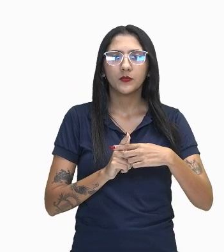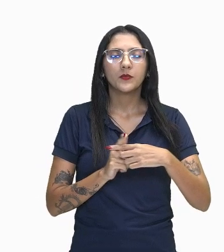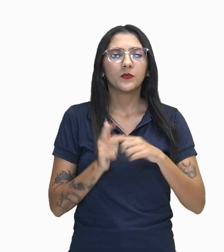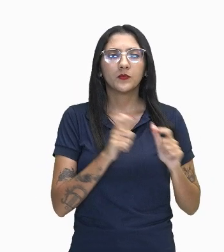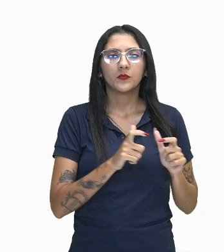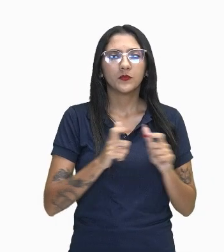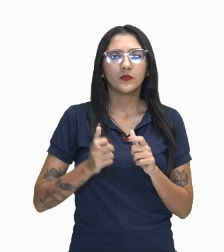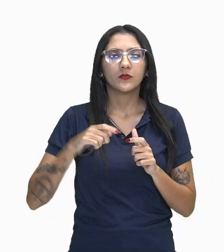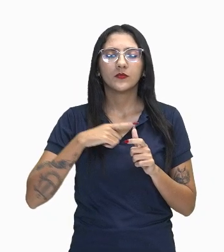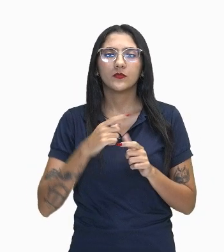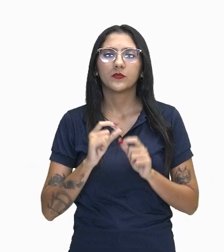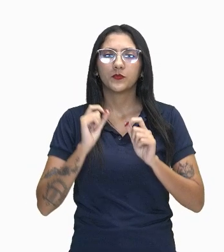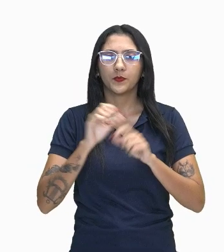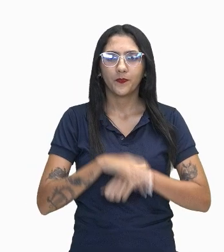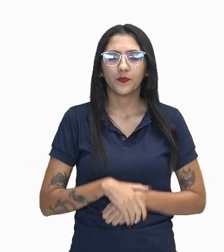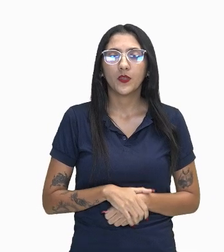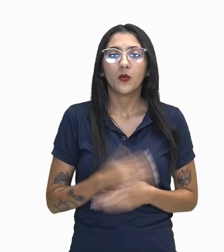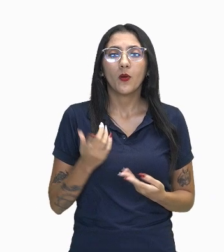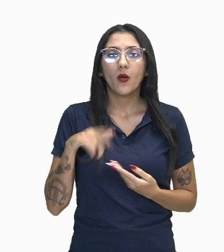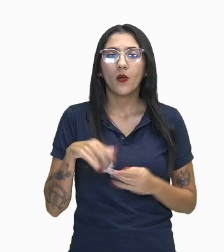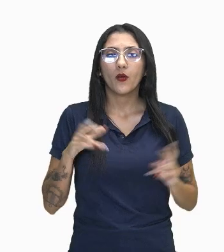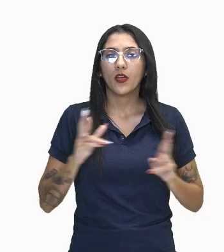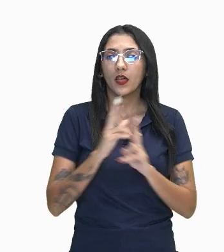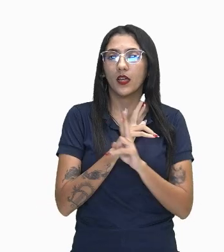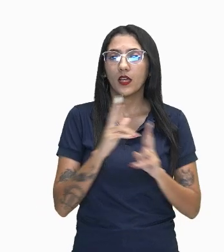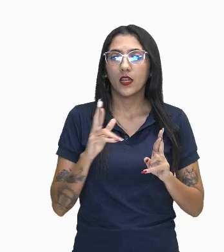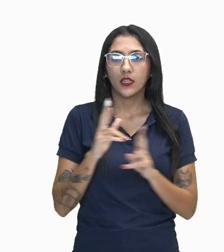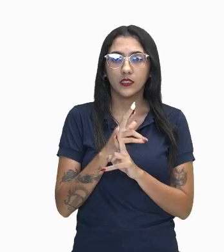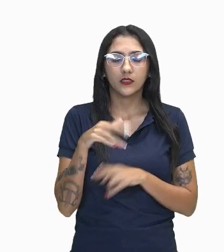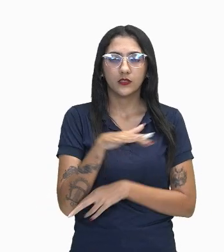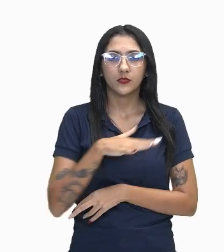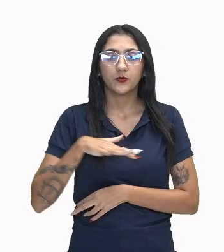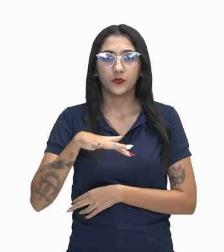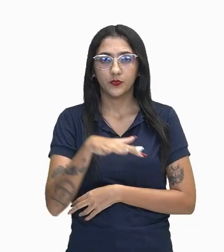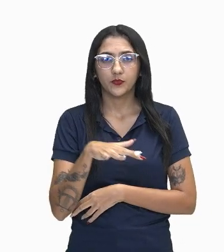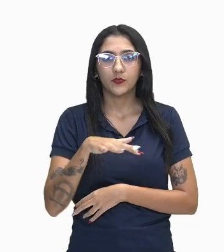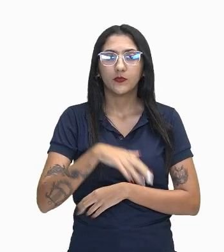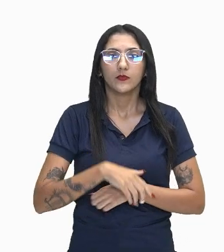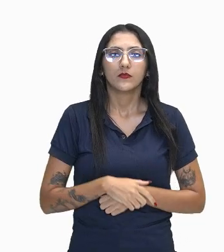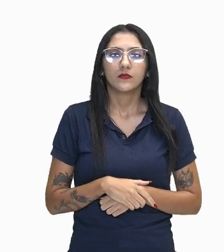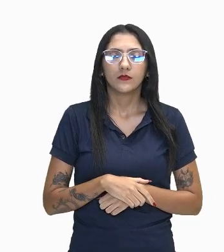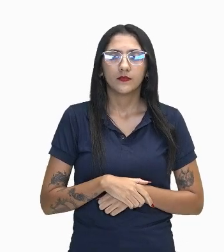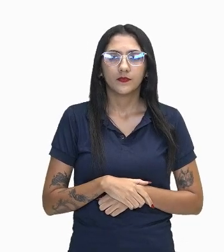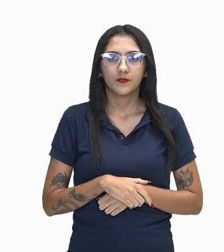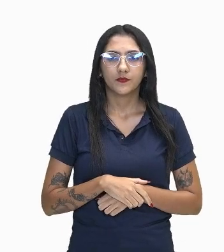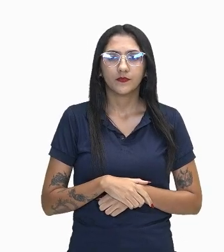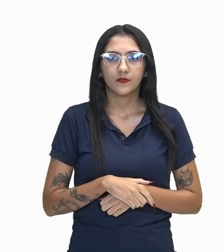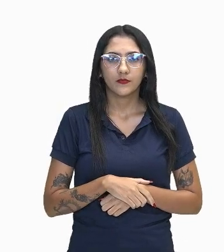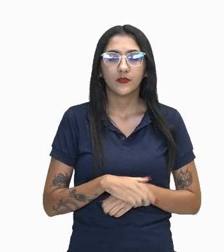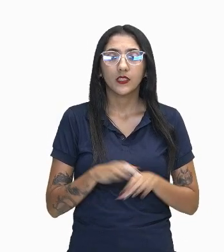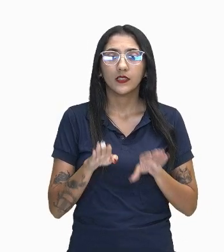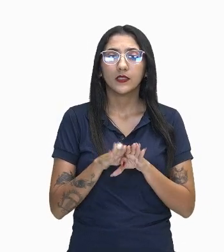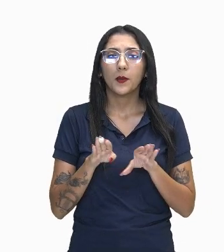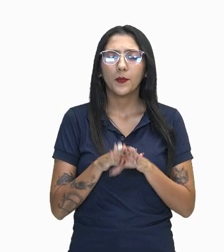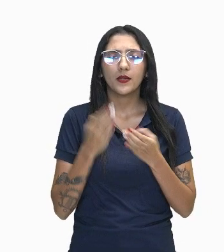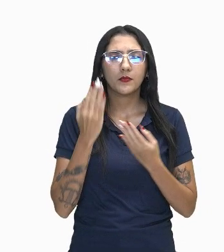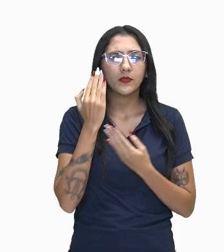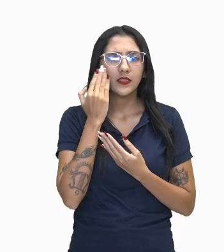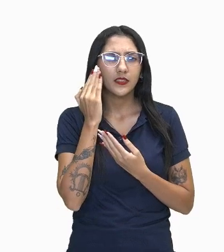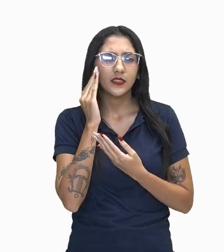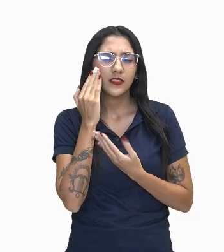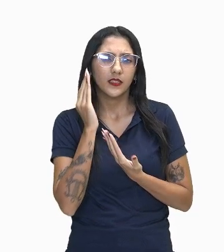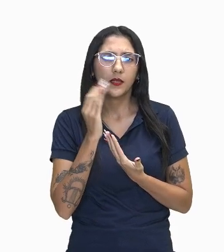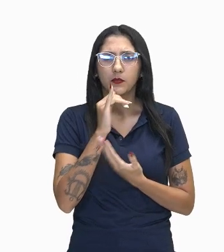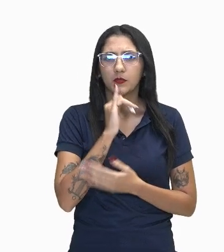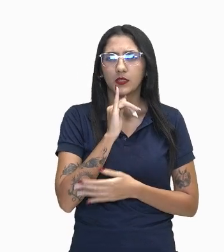trata das relações espaciais, tá? E dos pontos de referência, que vai